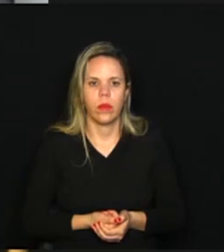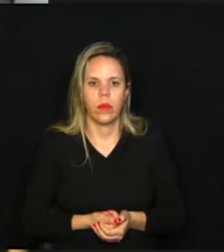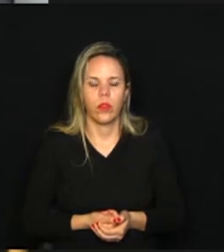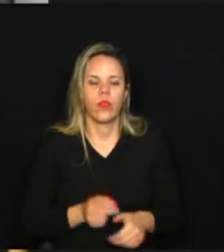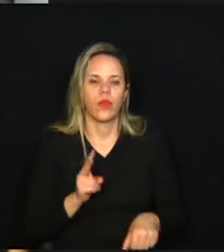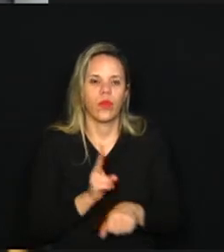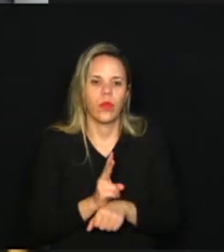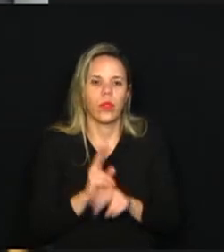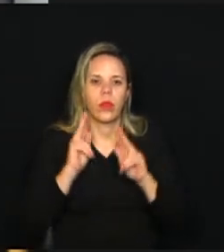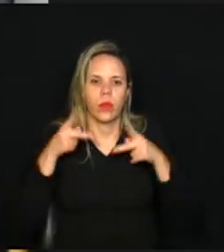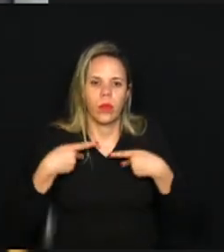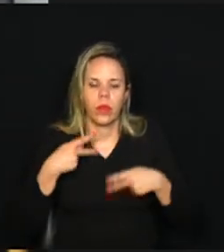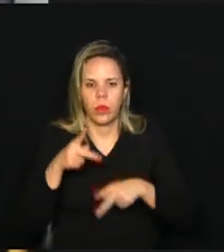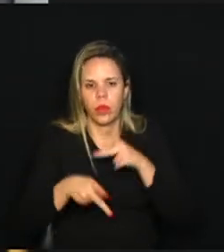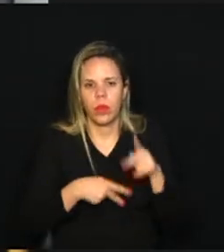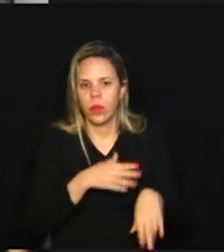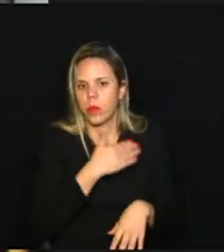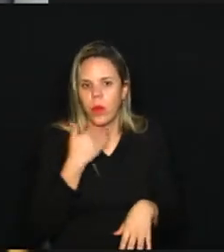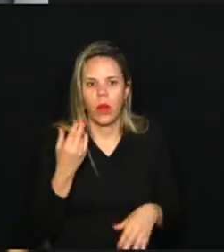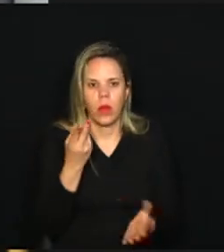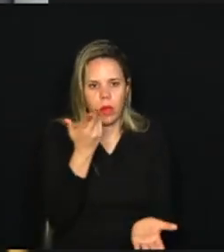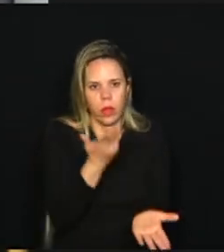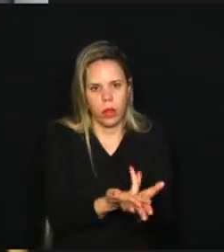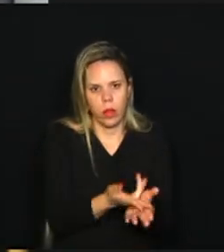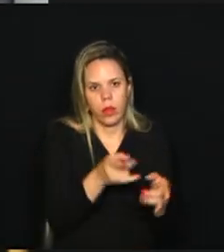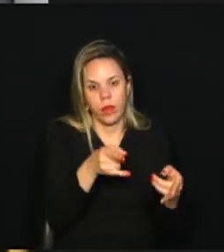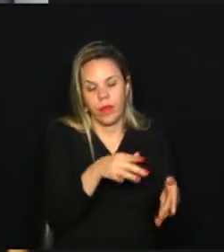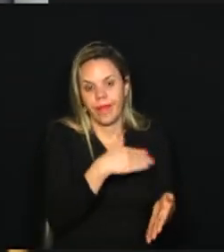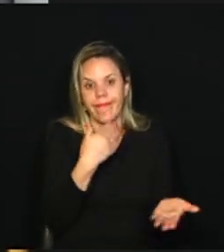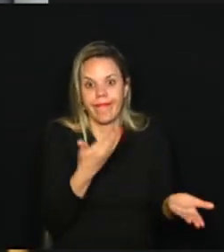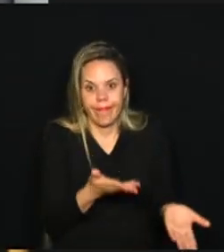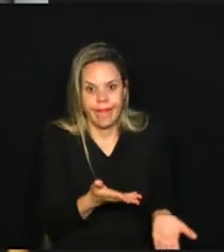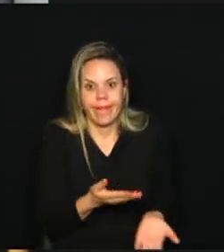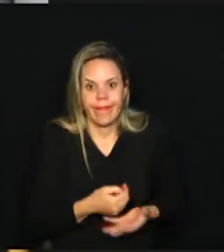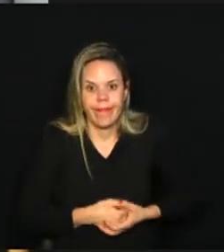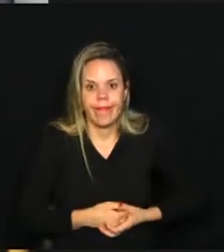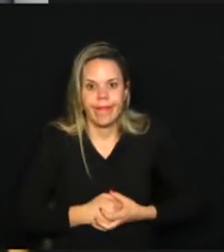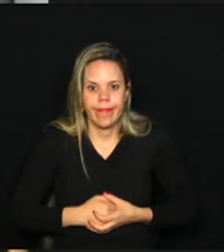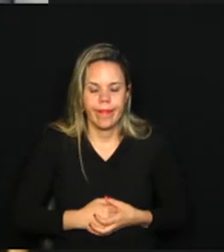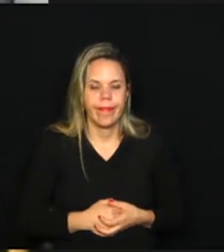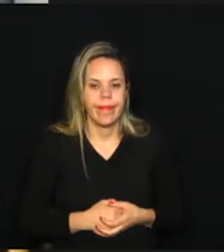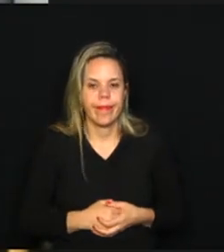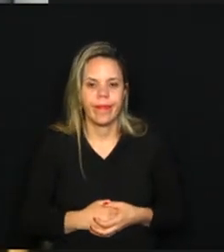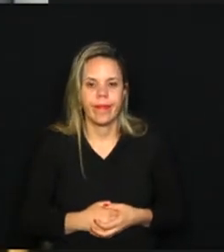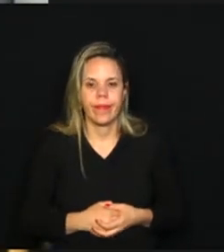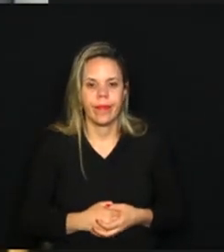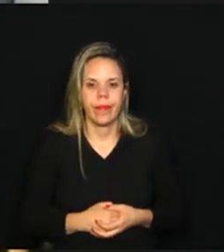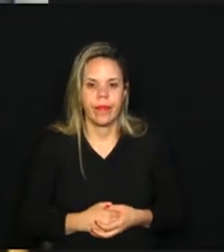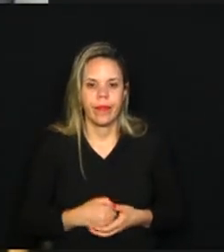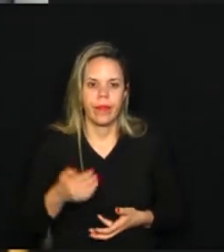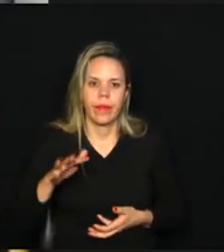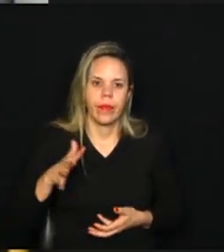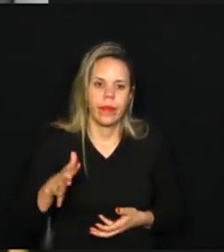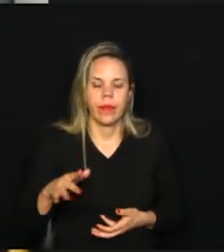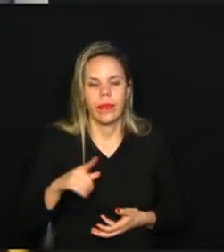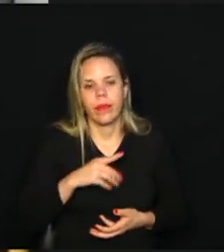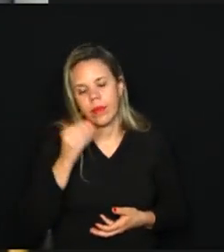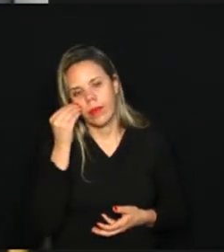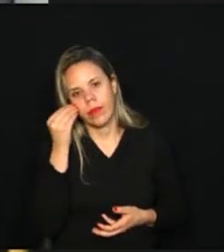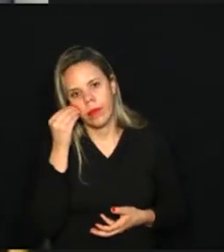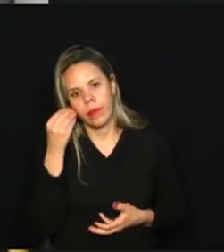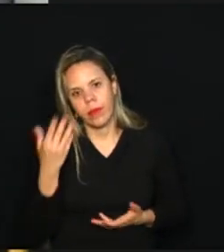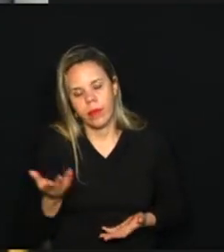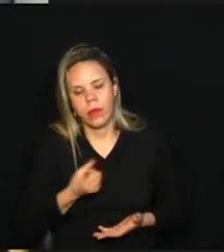pessoas morrem no leito. Mesmo que você tenha o leito, ela morre no leito, né? Cerca de, né, na média de quem testa e tem